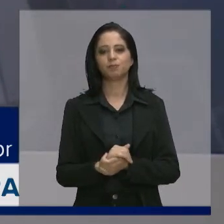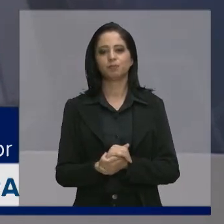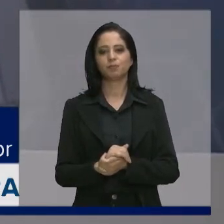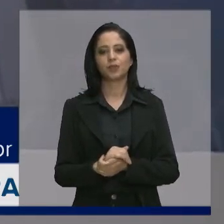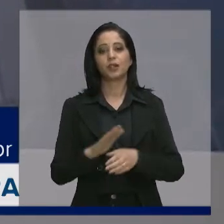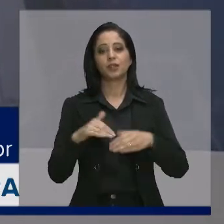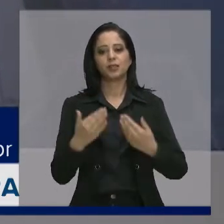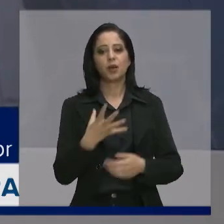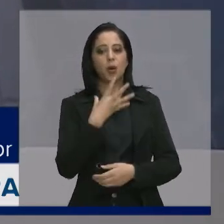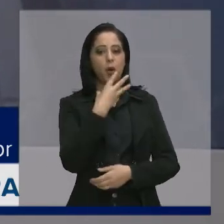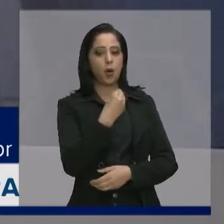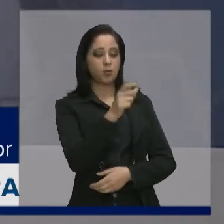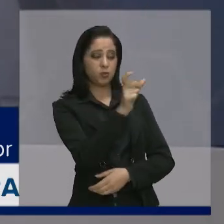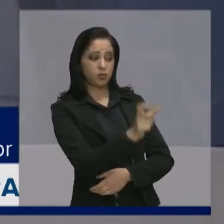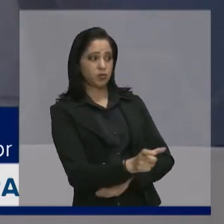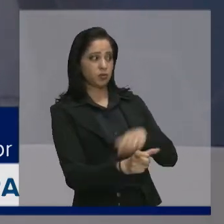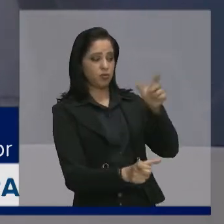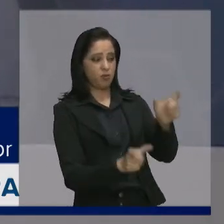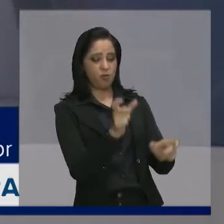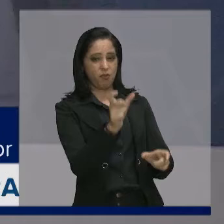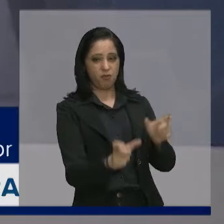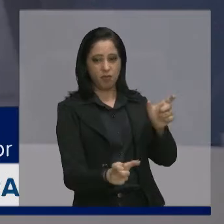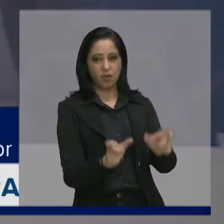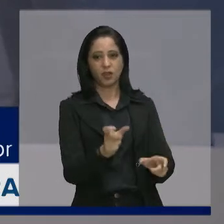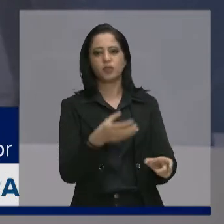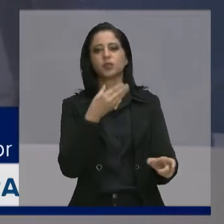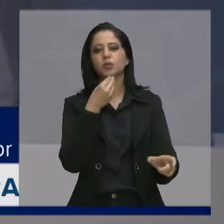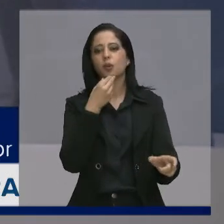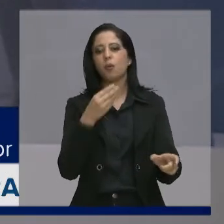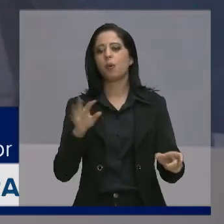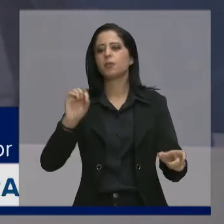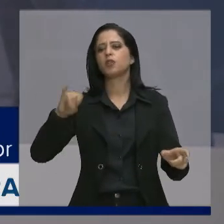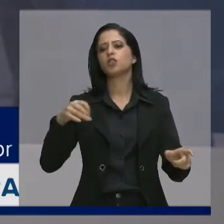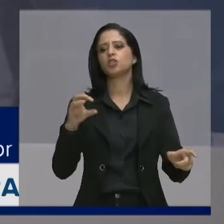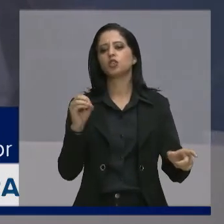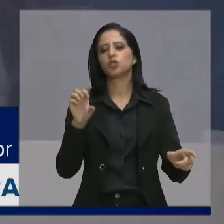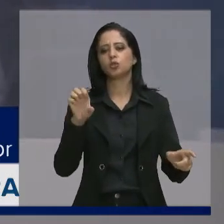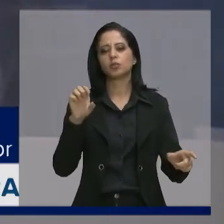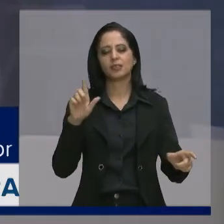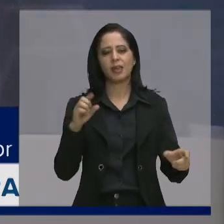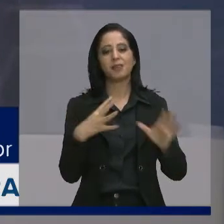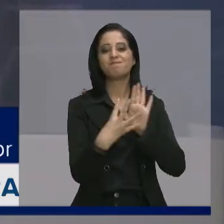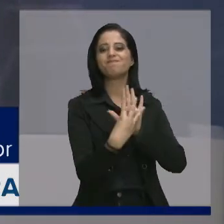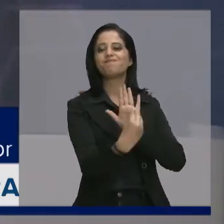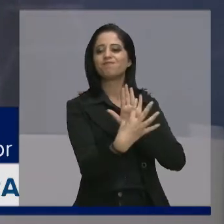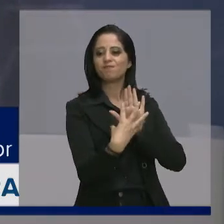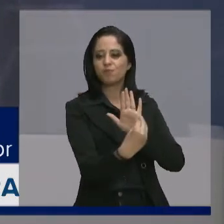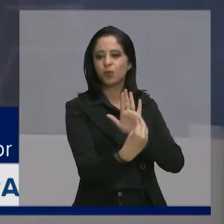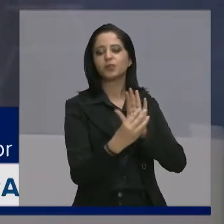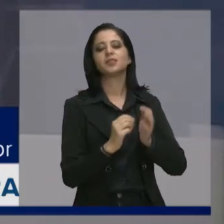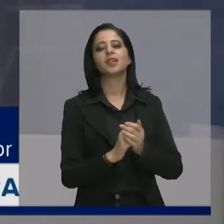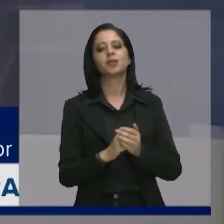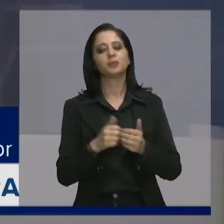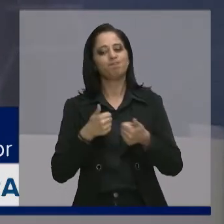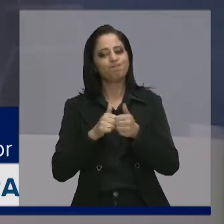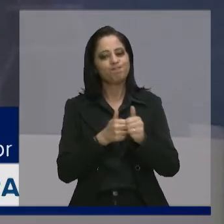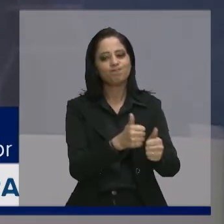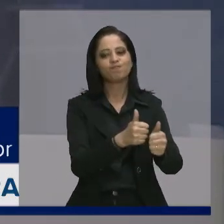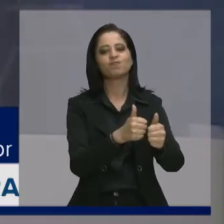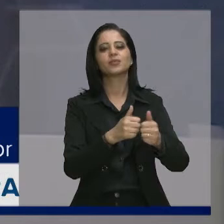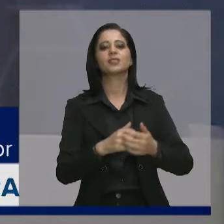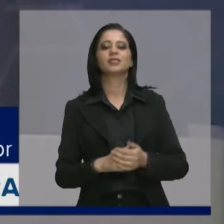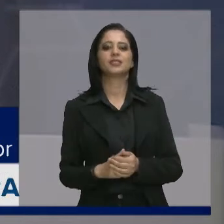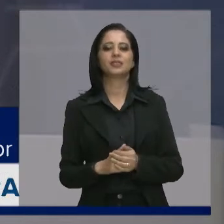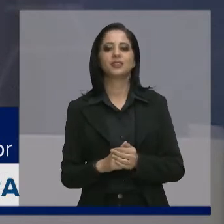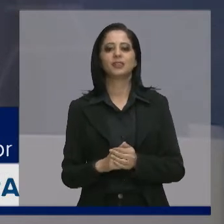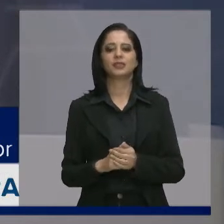seus filhos, o pai José Tristão da Silva Filho sempre será um exemplo a ser seguido, quando a ele se